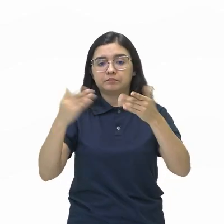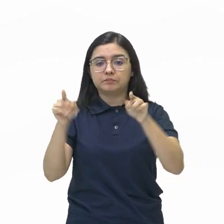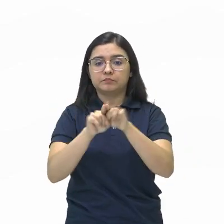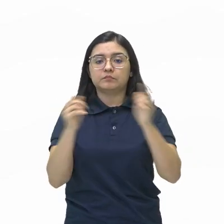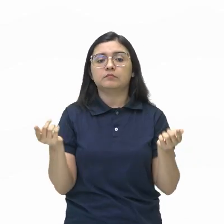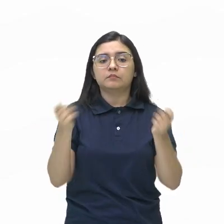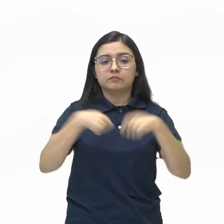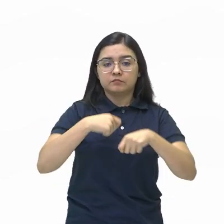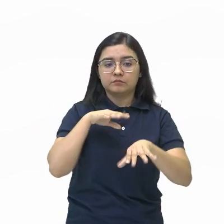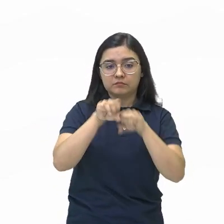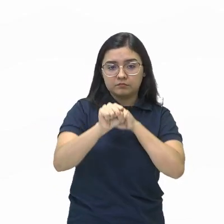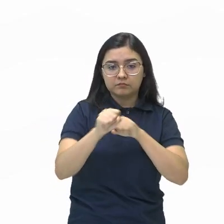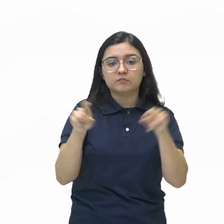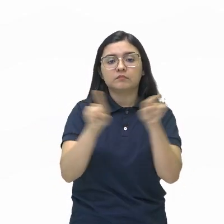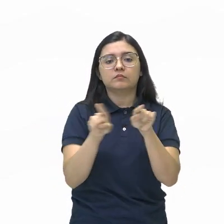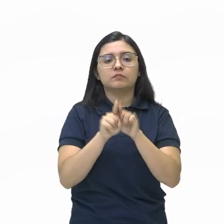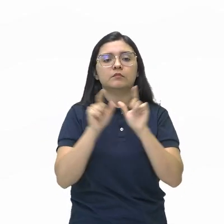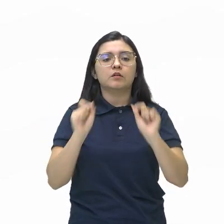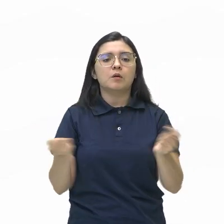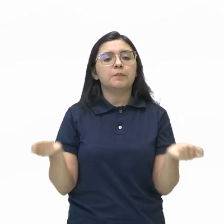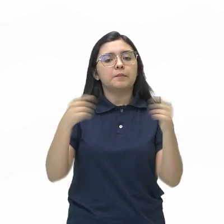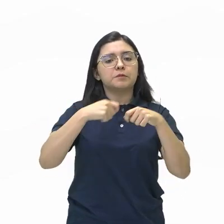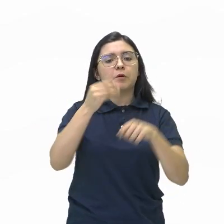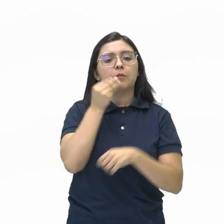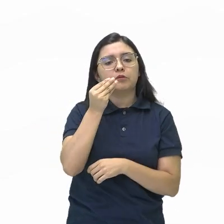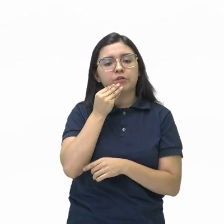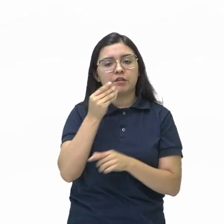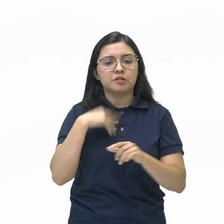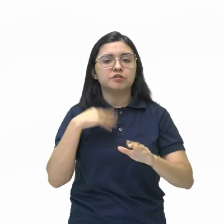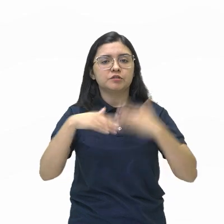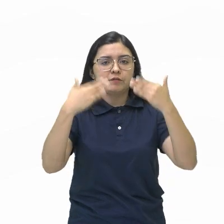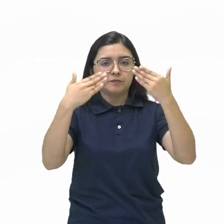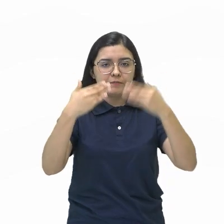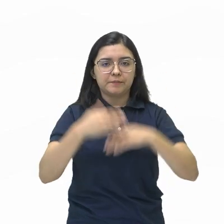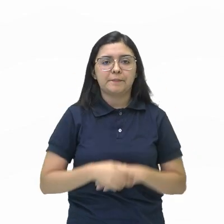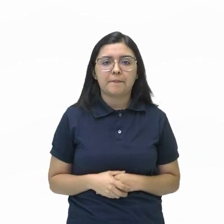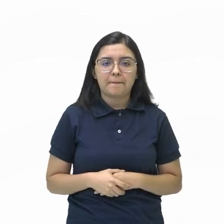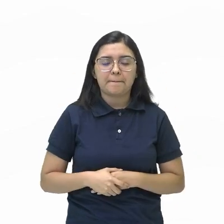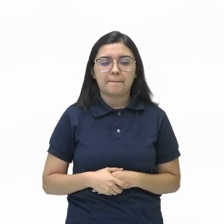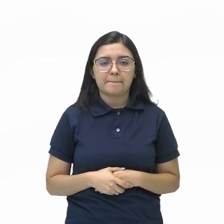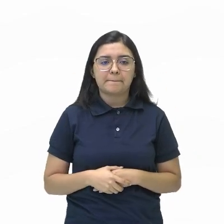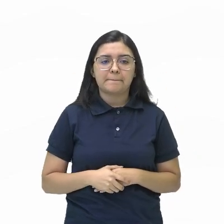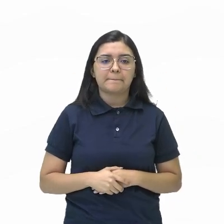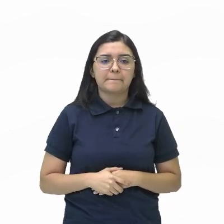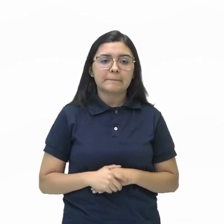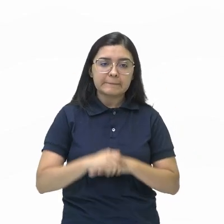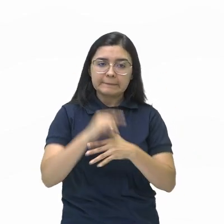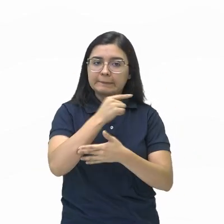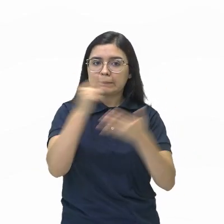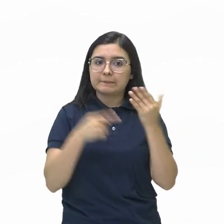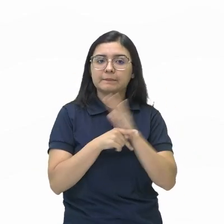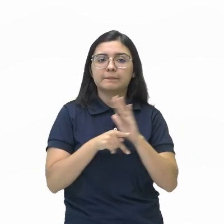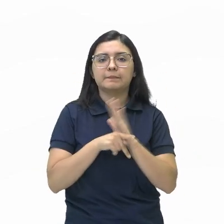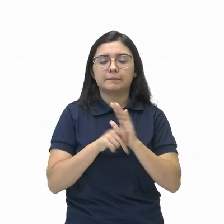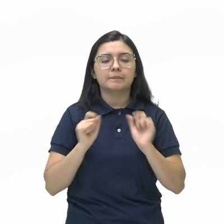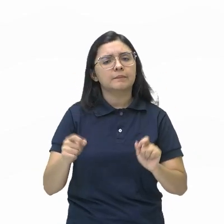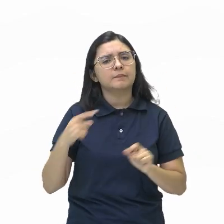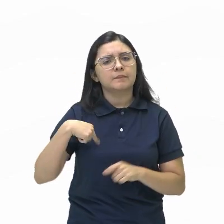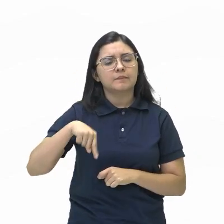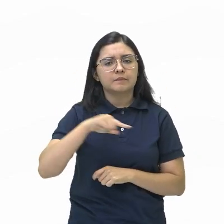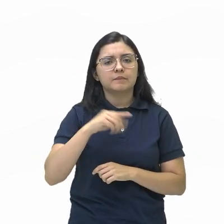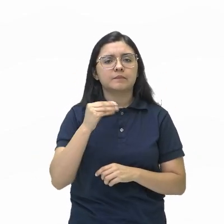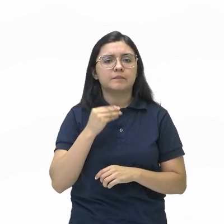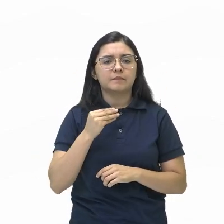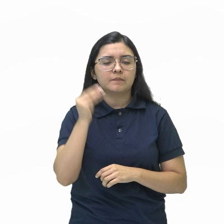e capacitação e proporcionar oportunidades de crescimento. São questões aí, daqui a pouco a gente vai ver, são